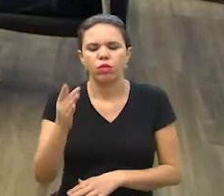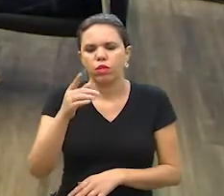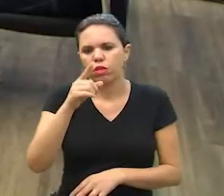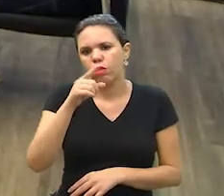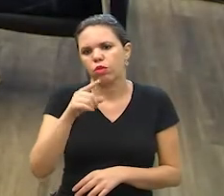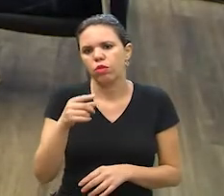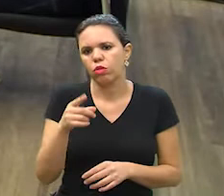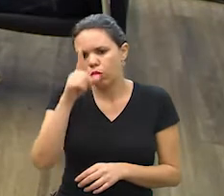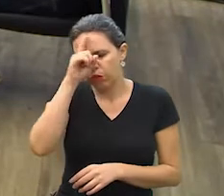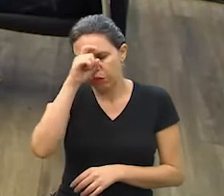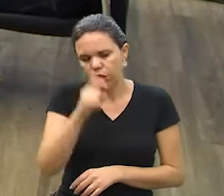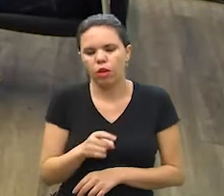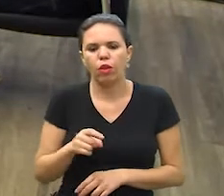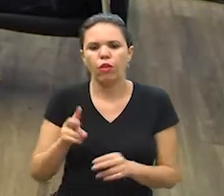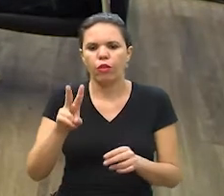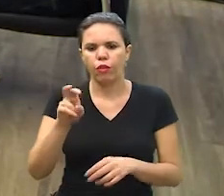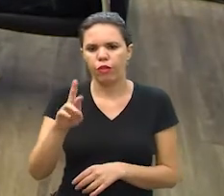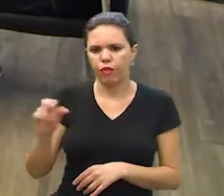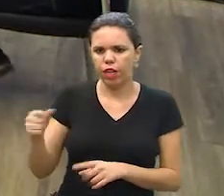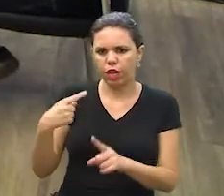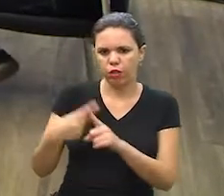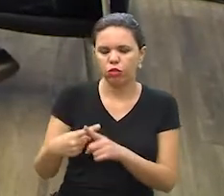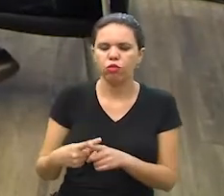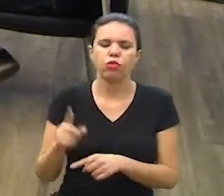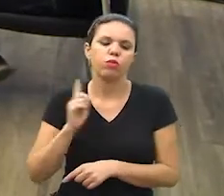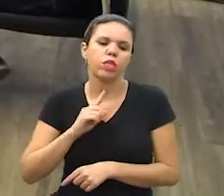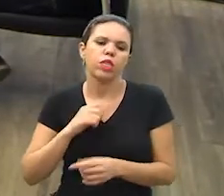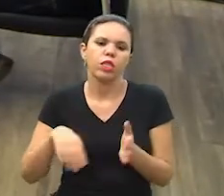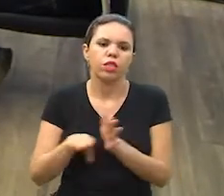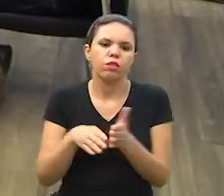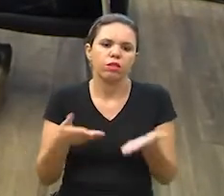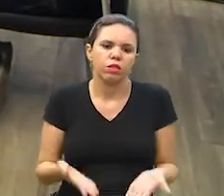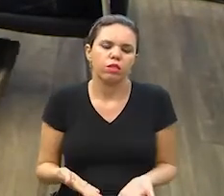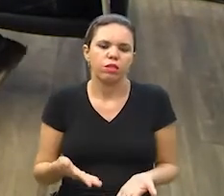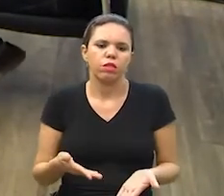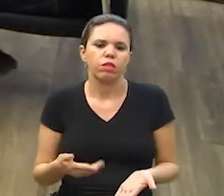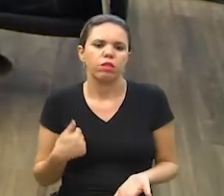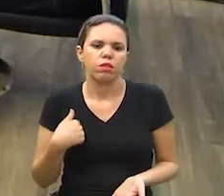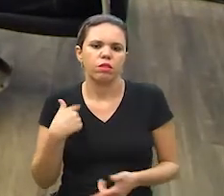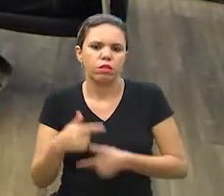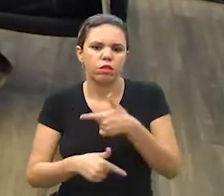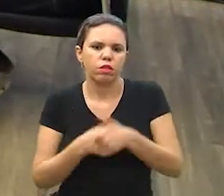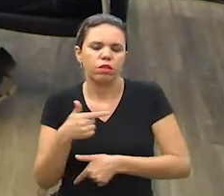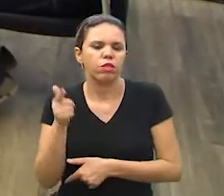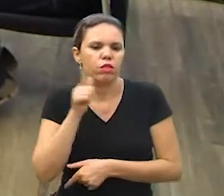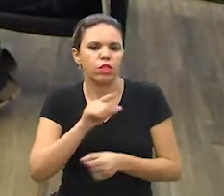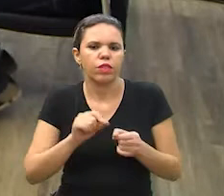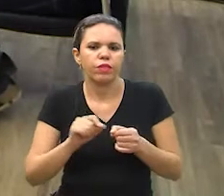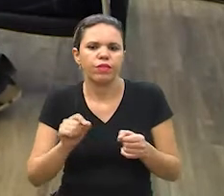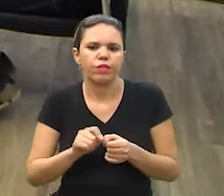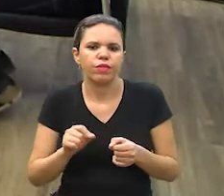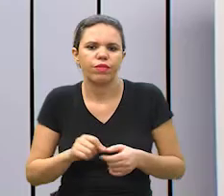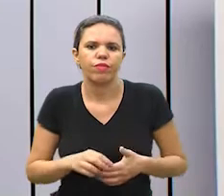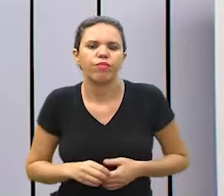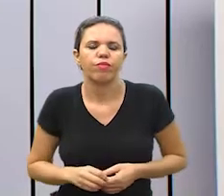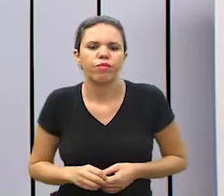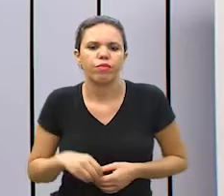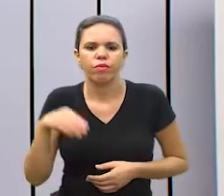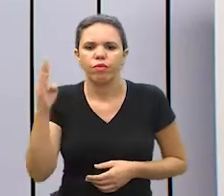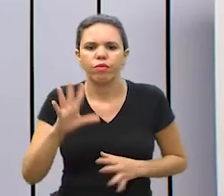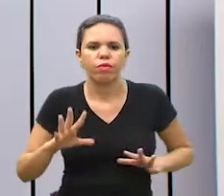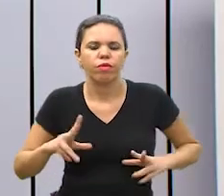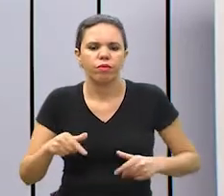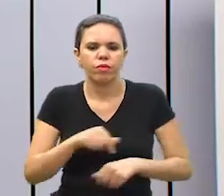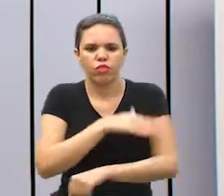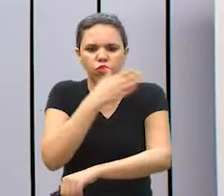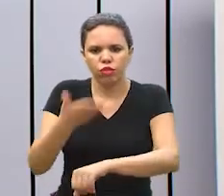segunda-feira, veio de Araxá, Minas Gerais. Aí, Bahia, enfim, a gente recebe pacientes do Brasil todo.